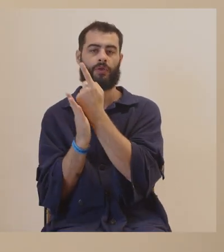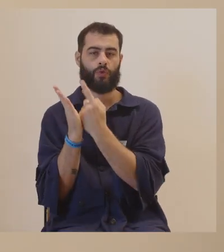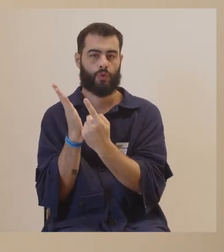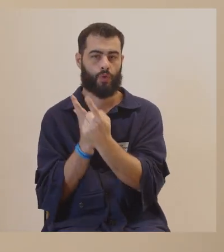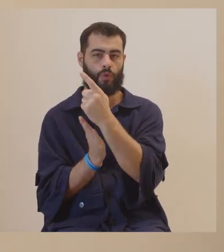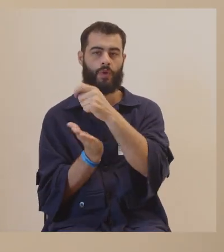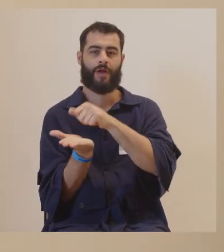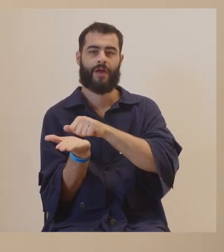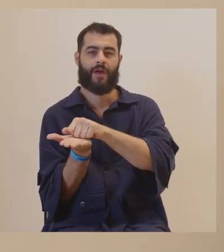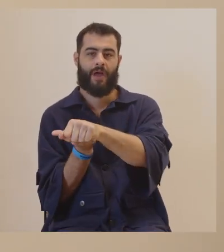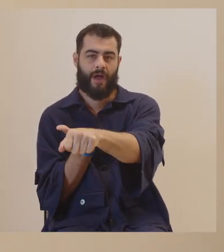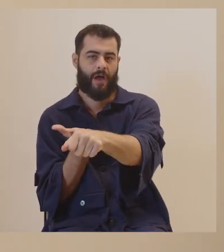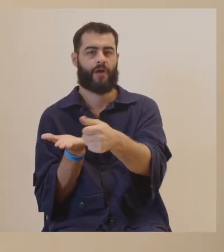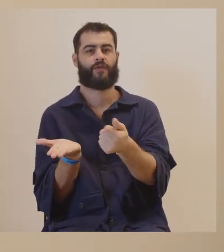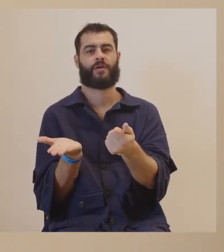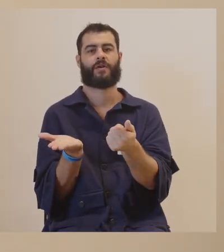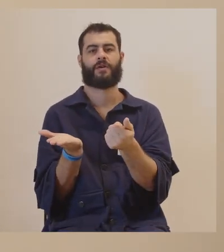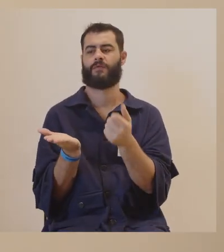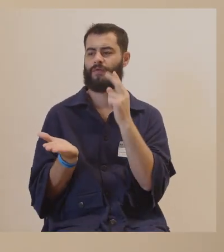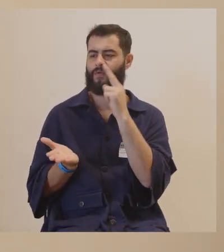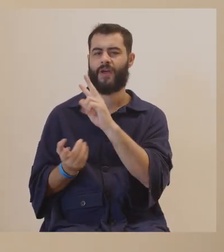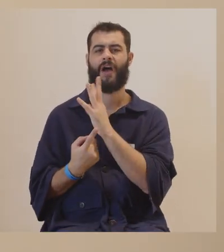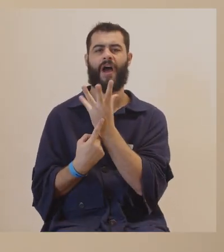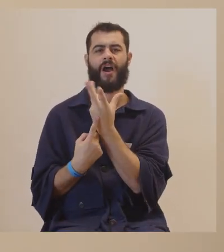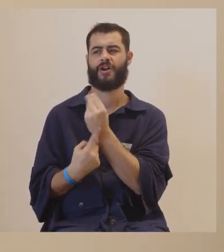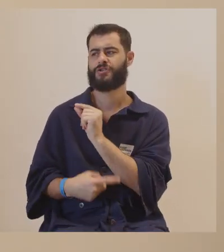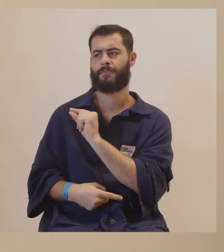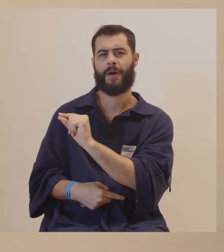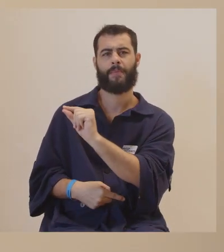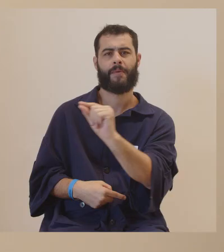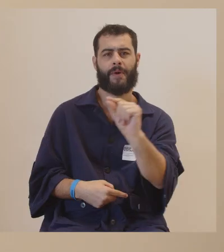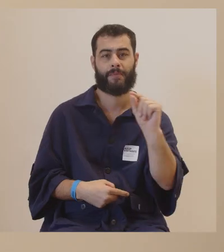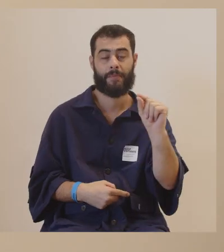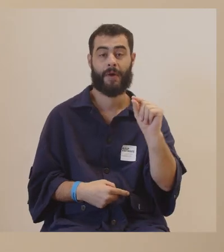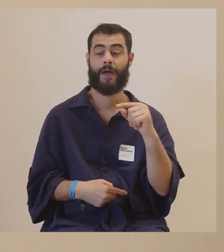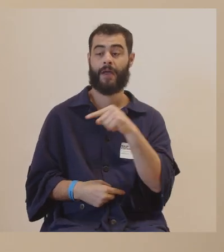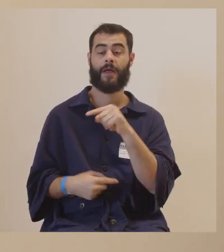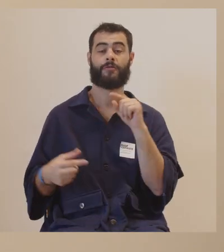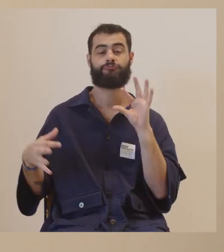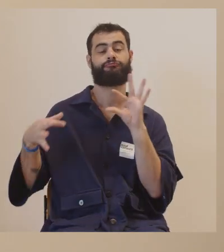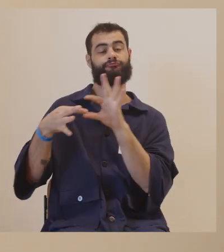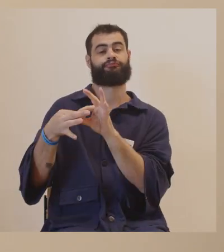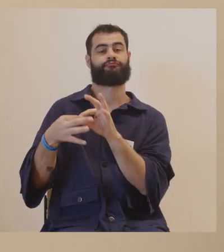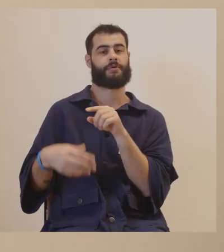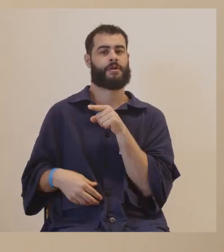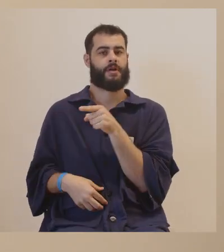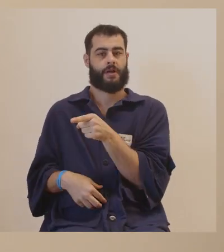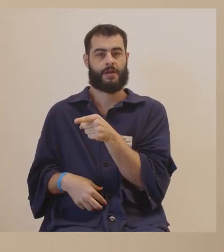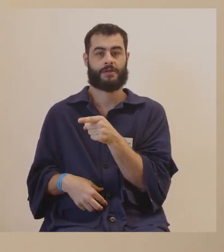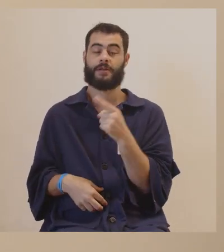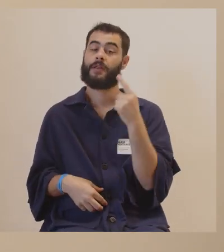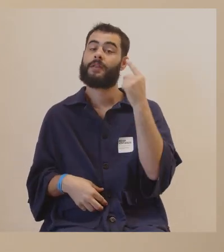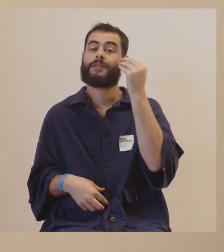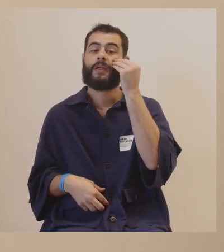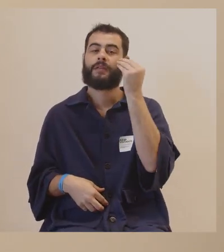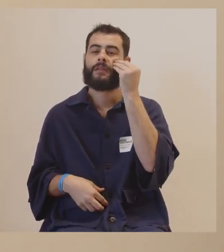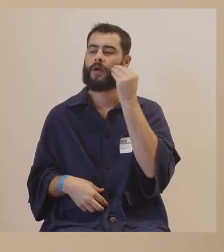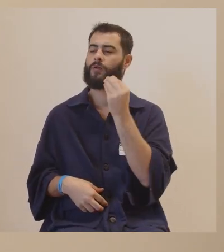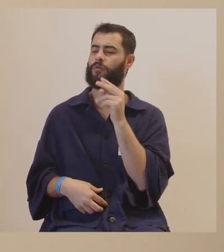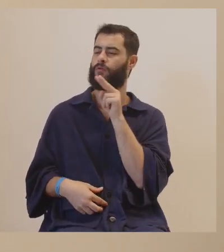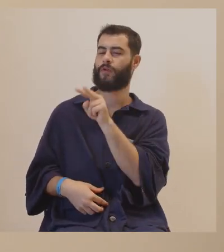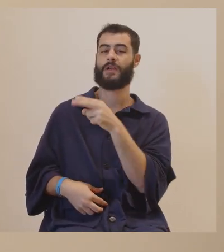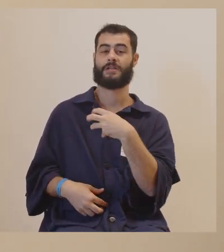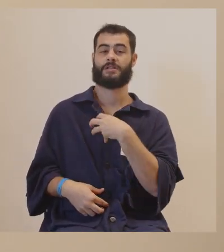na análise, né, das obras de arte, como a gente vai ver aqui, eles se ligaram a essa tendência, né, buscando uma interpretação mais